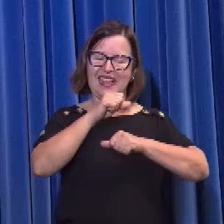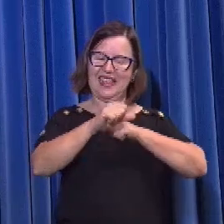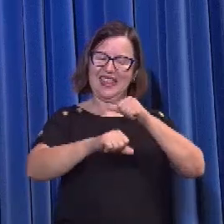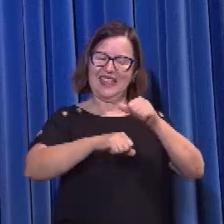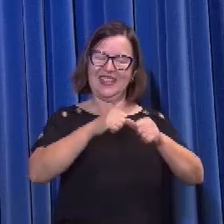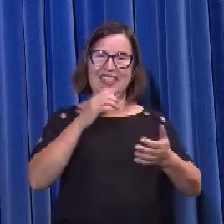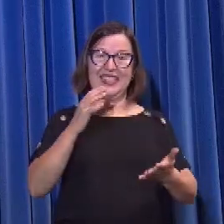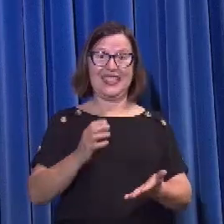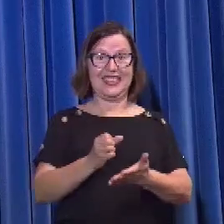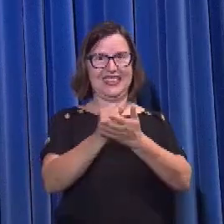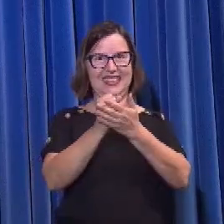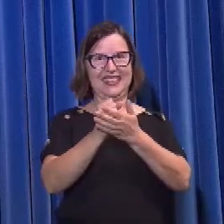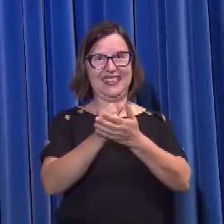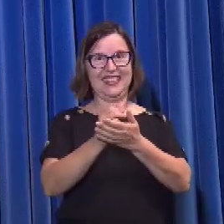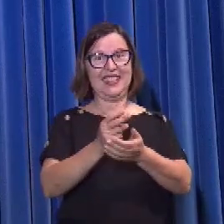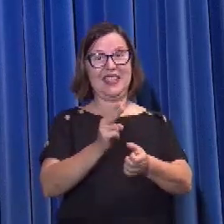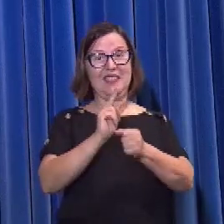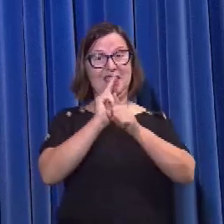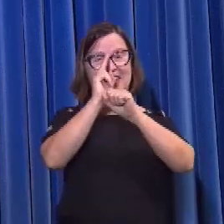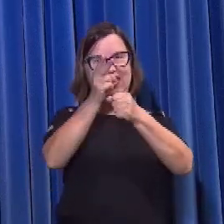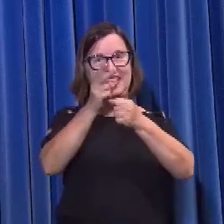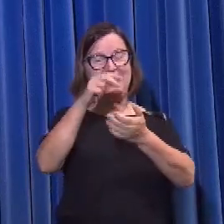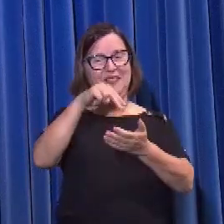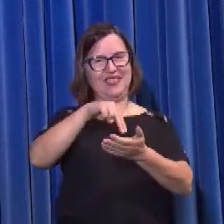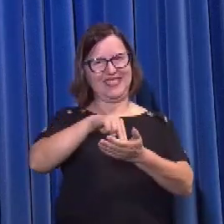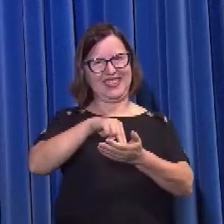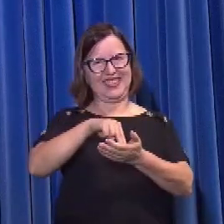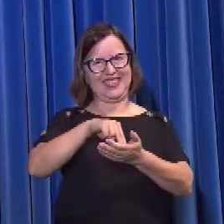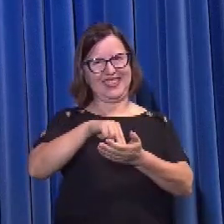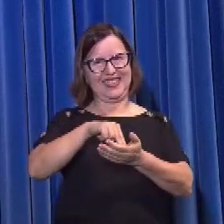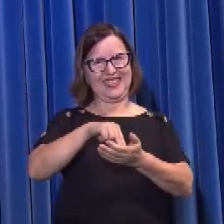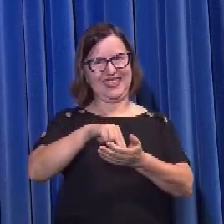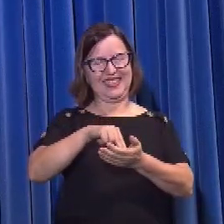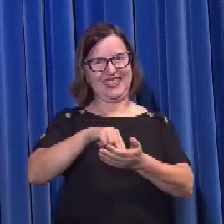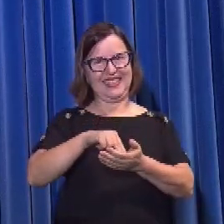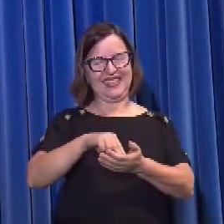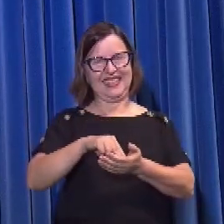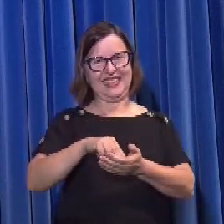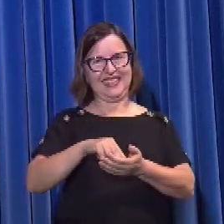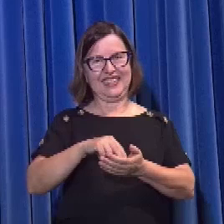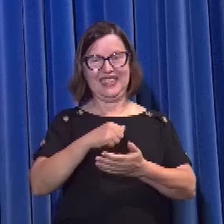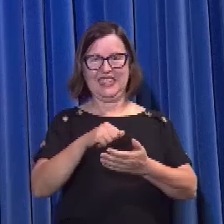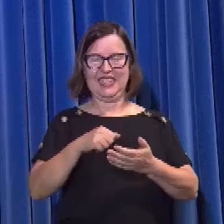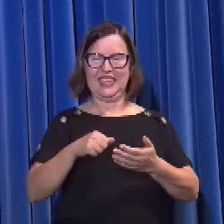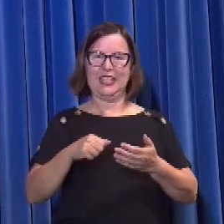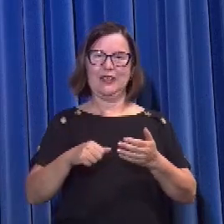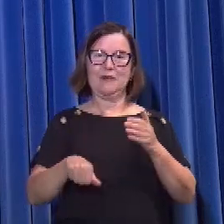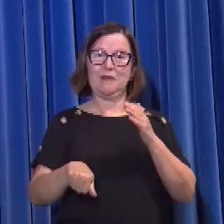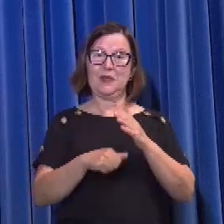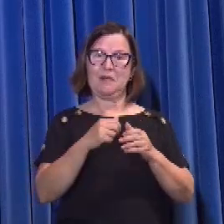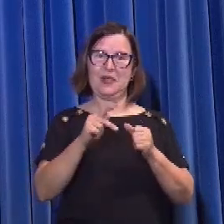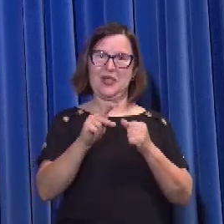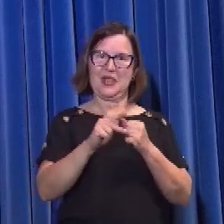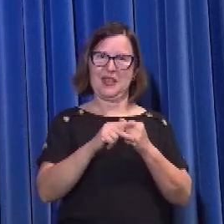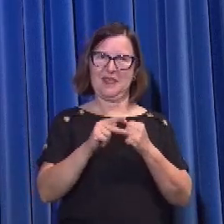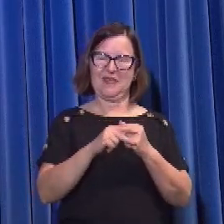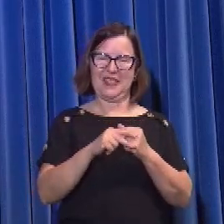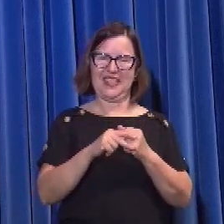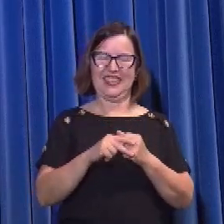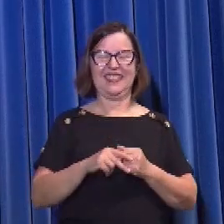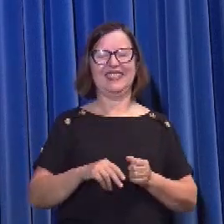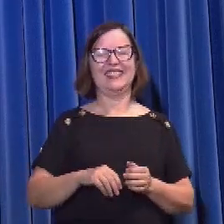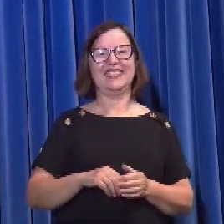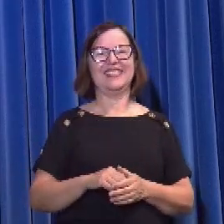sustentados, fortalecidos e firmados, que é o que diz 1 Pedro 5,10, numa outra versão, que é a